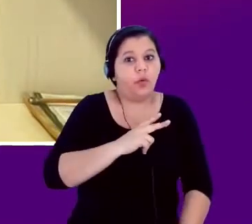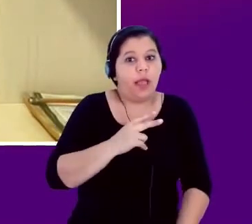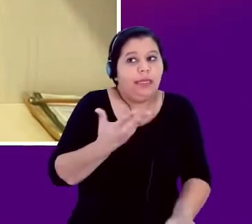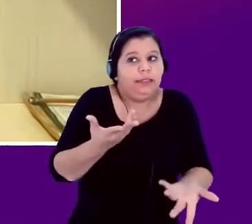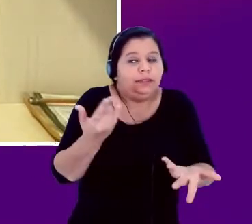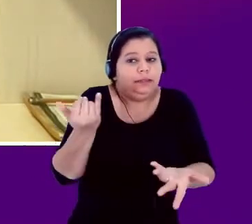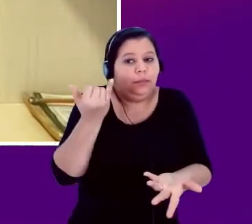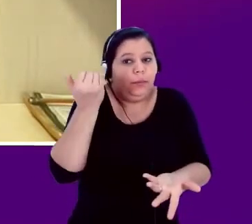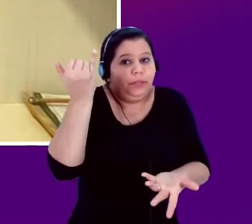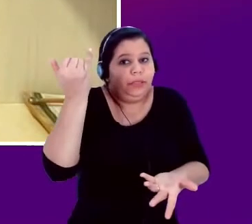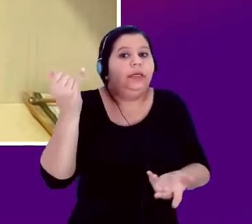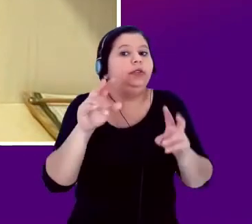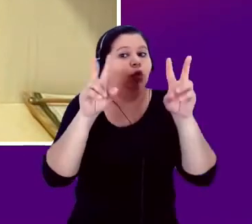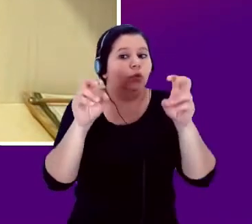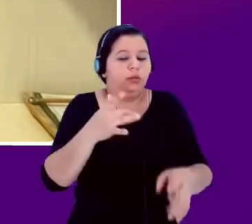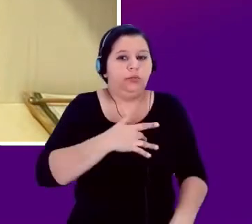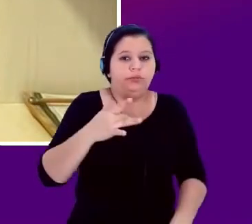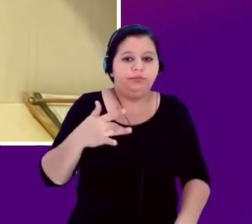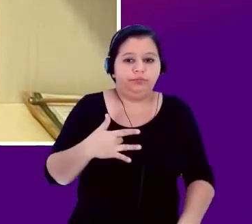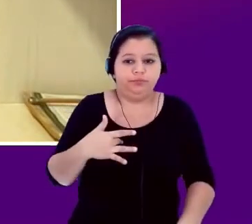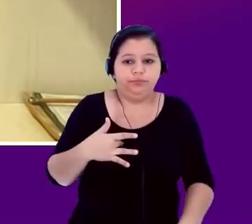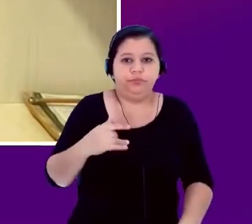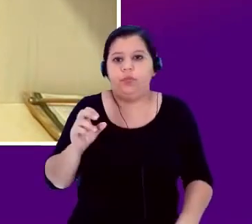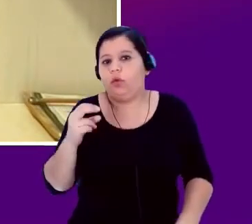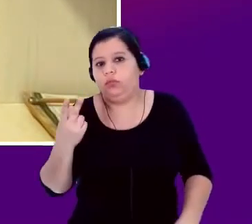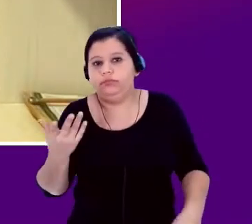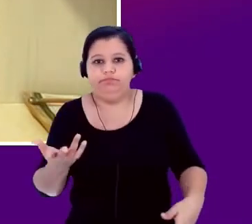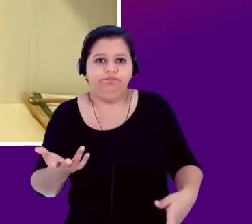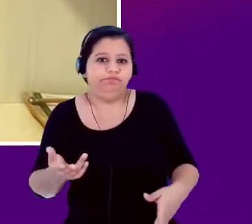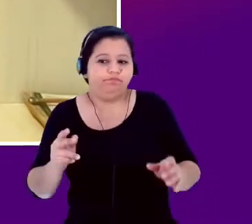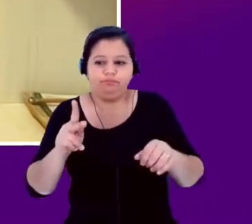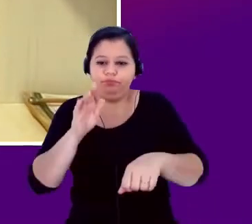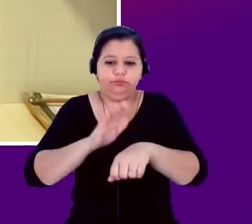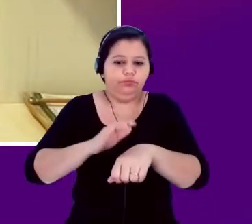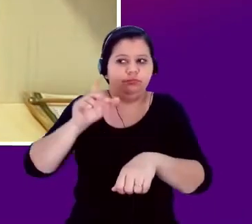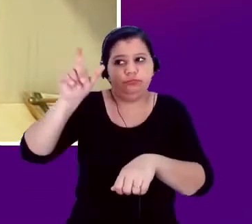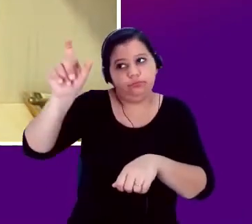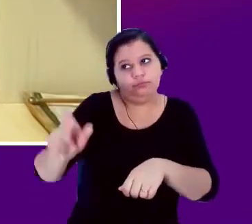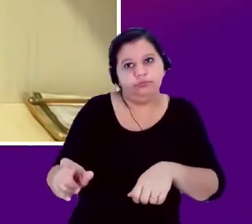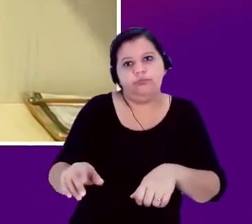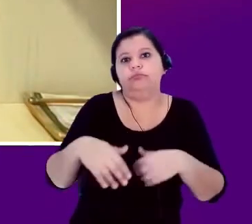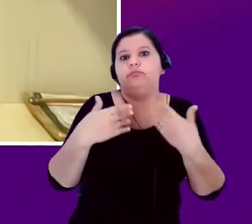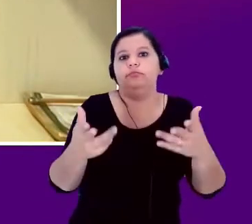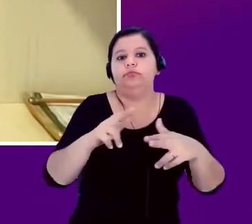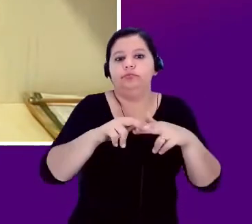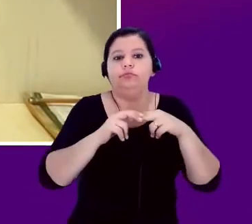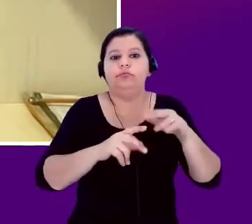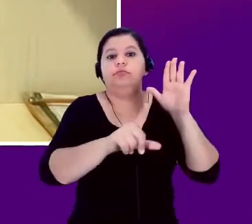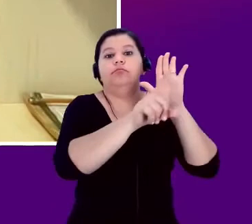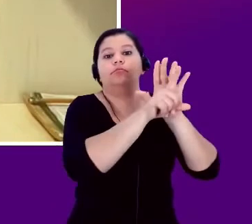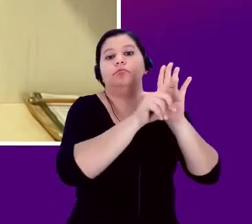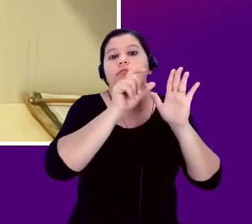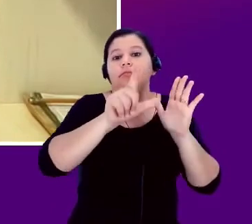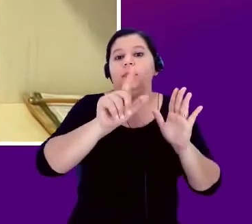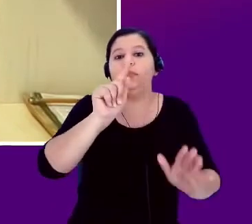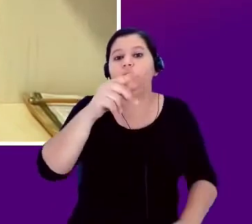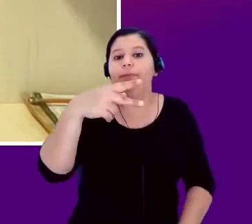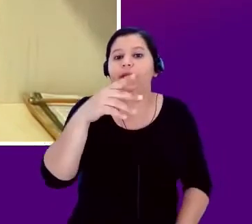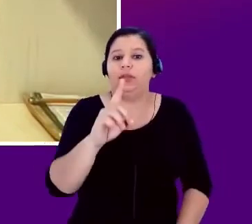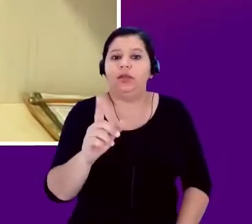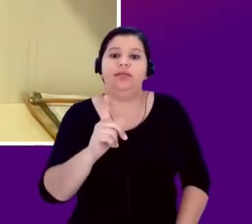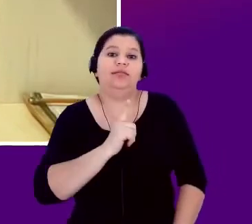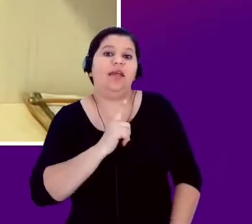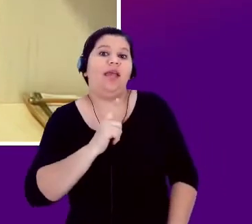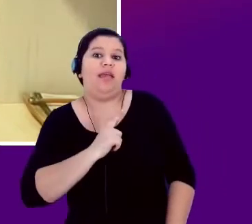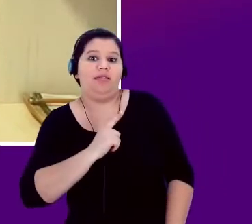ligados à saúde ou a outros aspectos sensíveis da personalidade, e nesse caso o LGPD coloca um sarrafo ainda mais elevado, né?